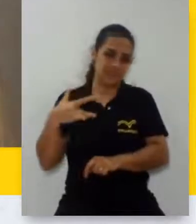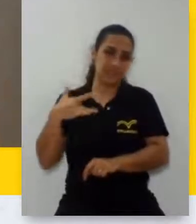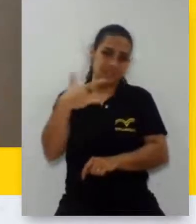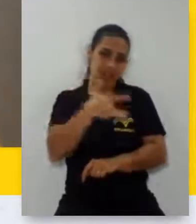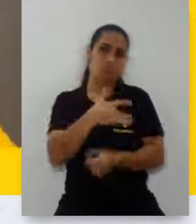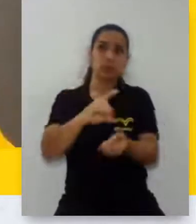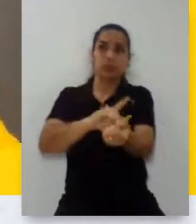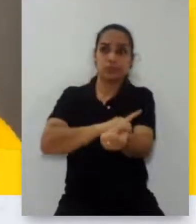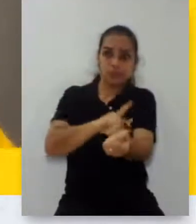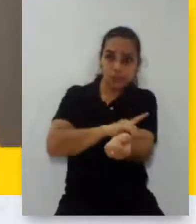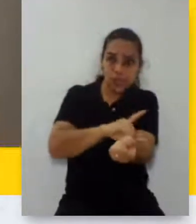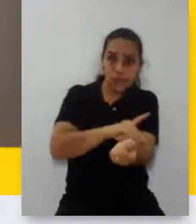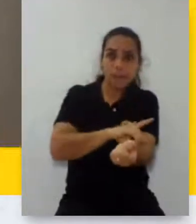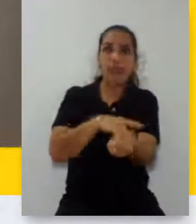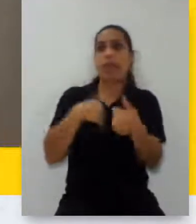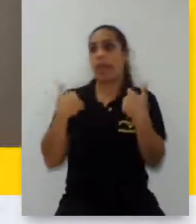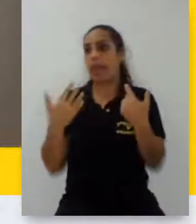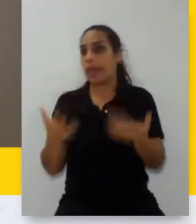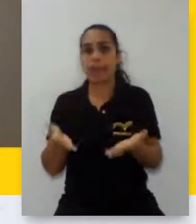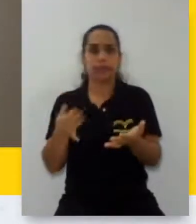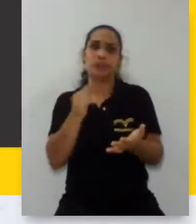é verdadeiro?